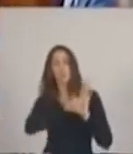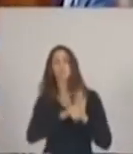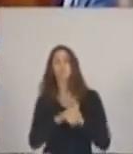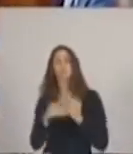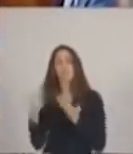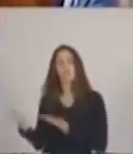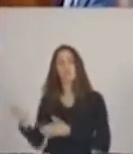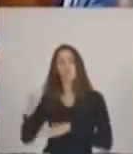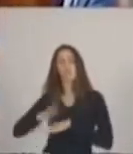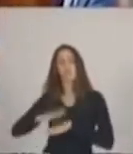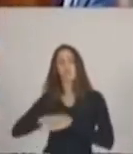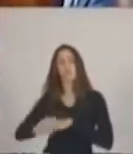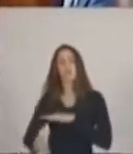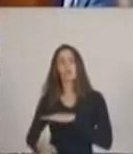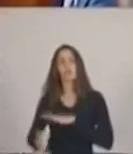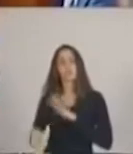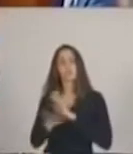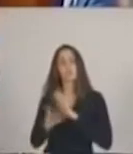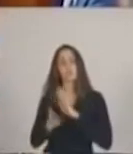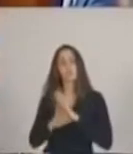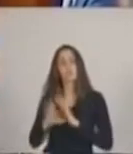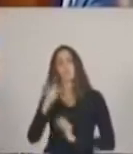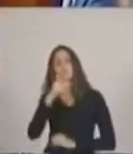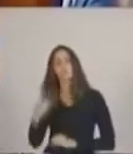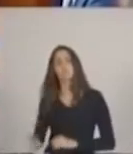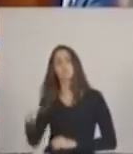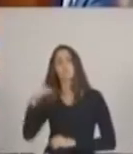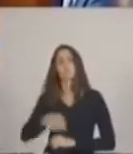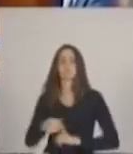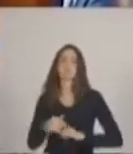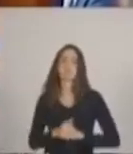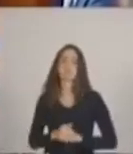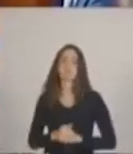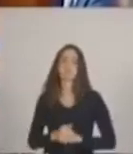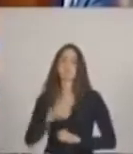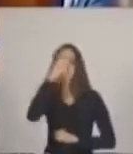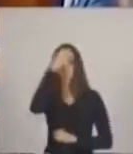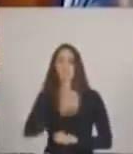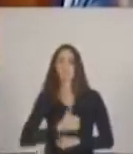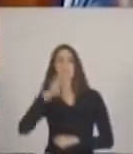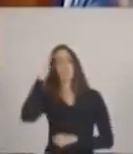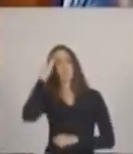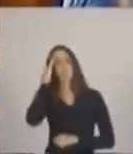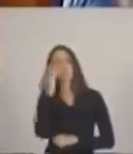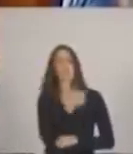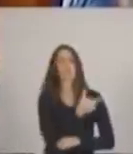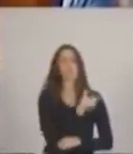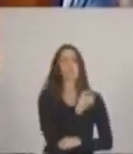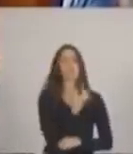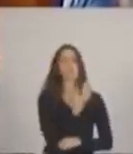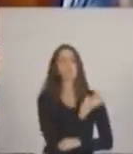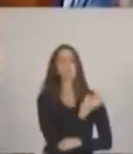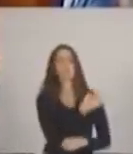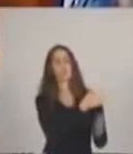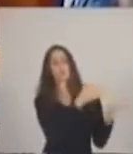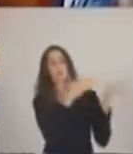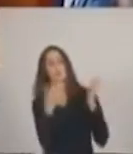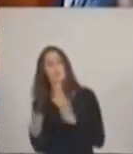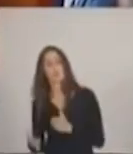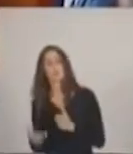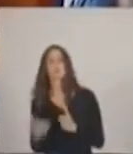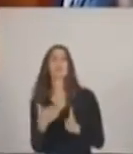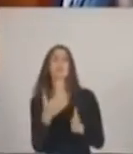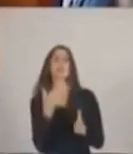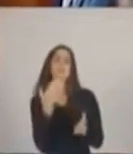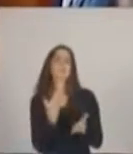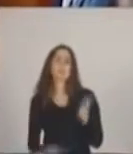autor da proposta presidia essa casa, e que no meu entendimento, de 2014 até agora, ela perdeu praticamente a